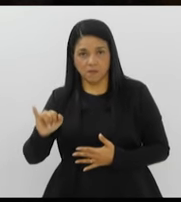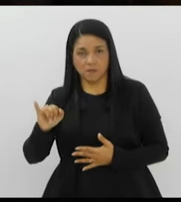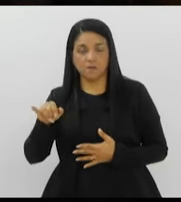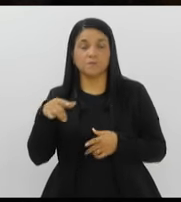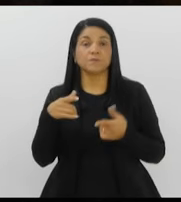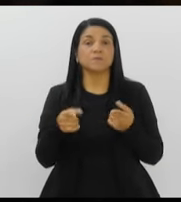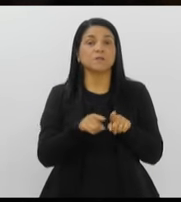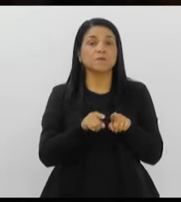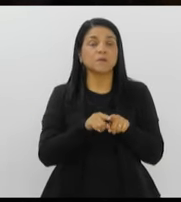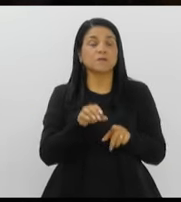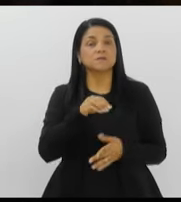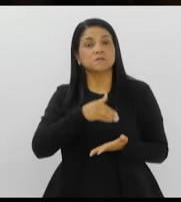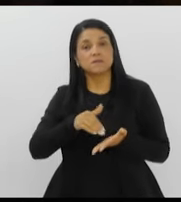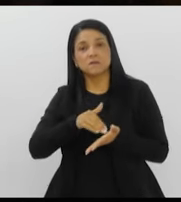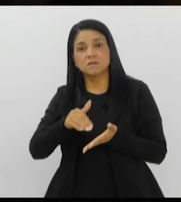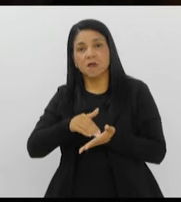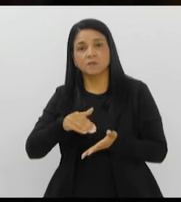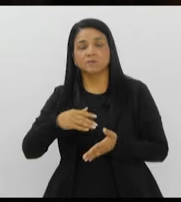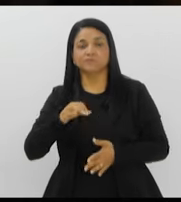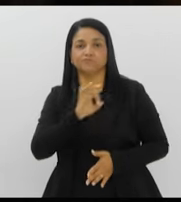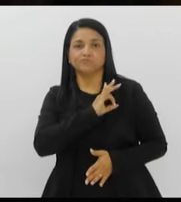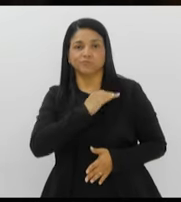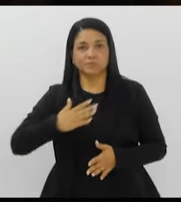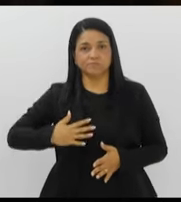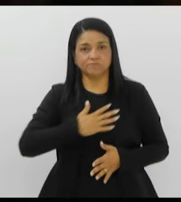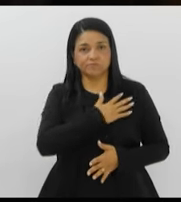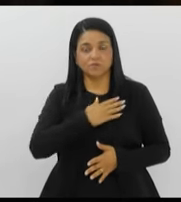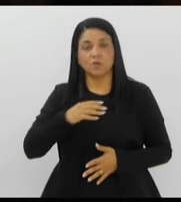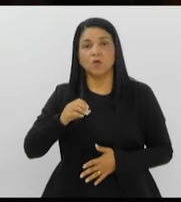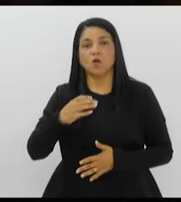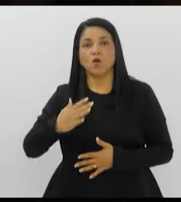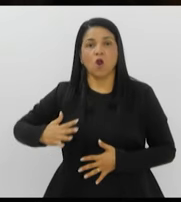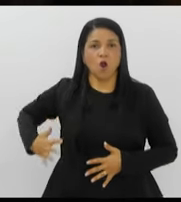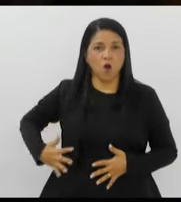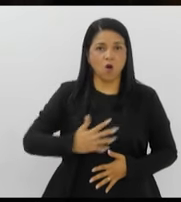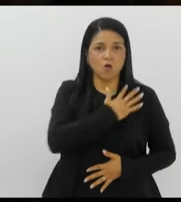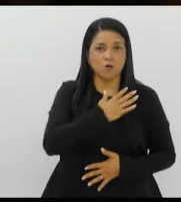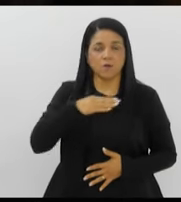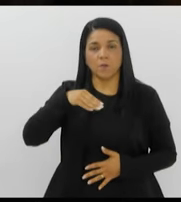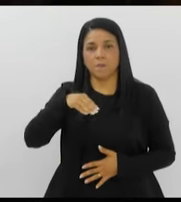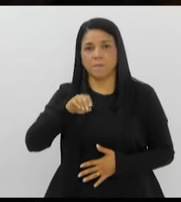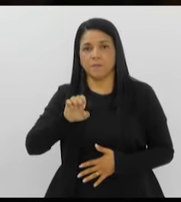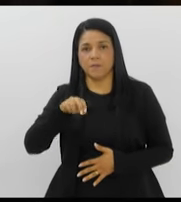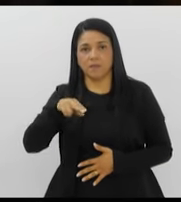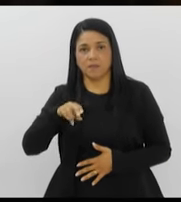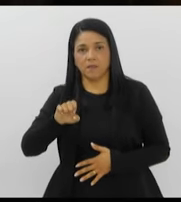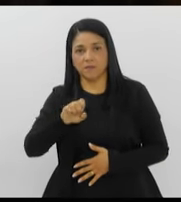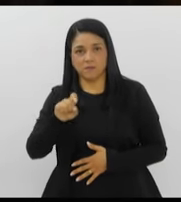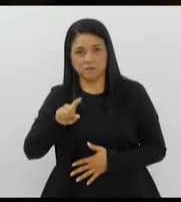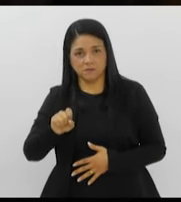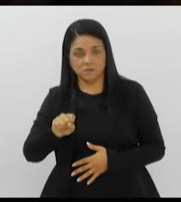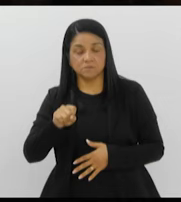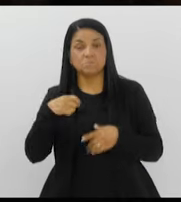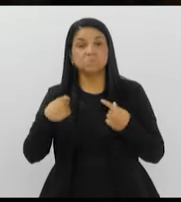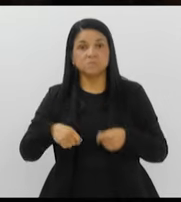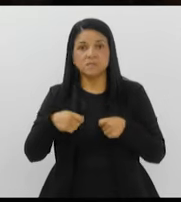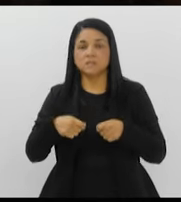de Polícia Militar, Coronel Menezes. Vamos criar um sistema de